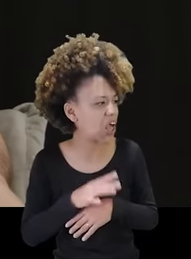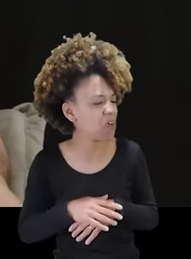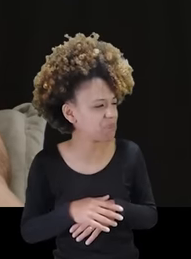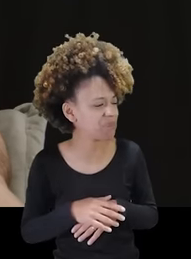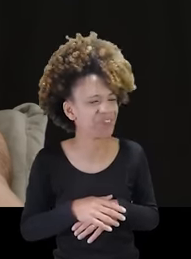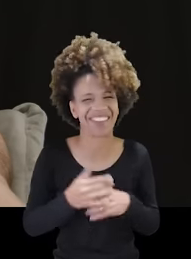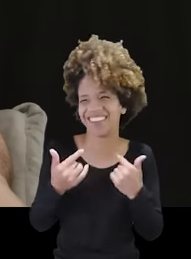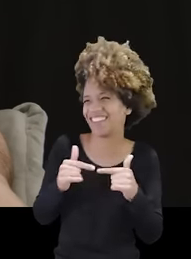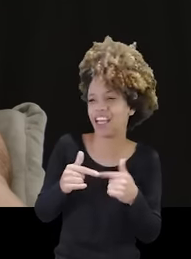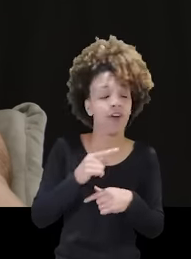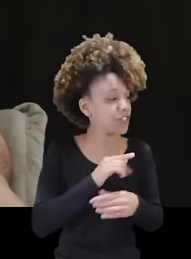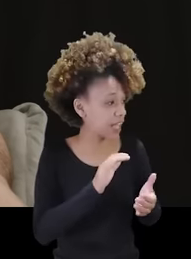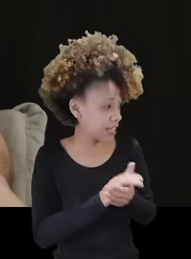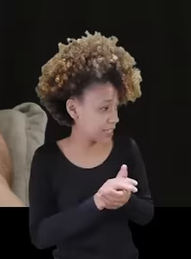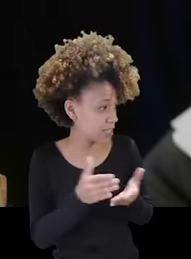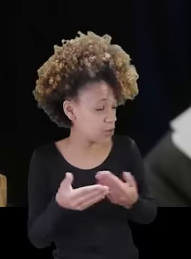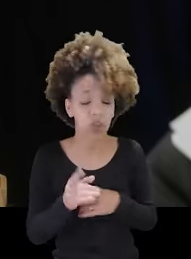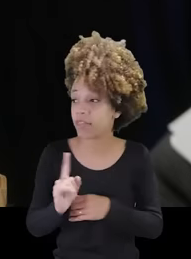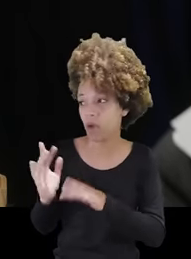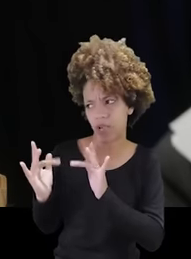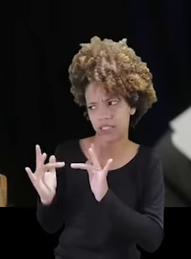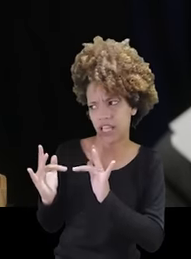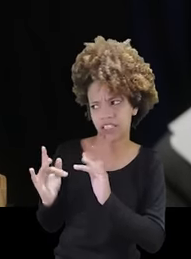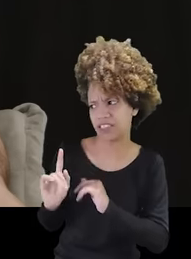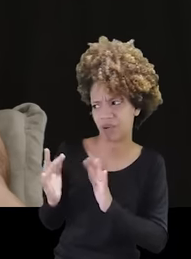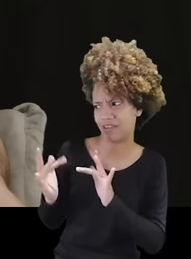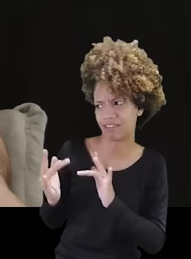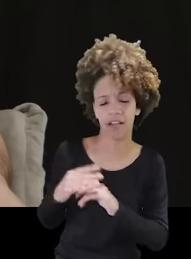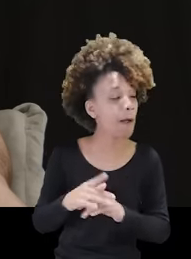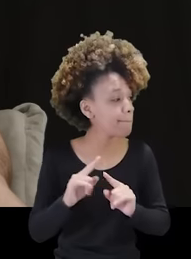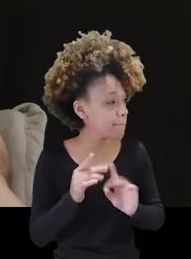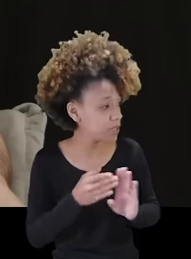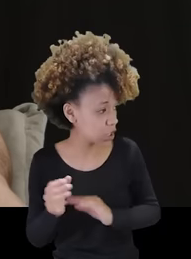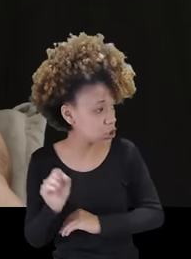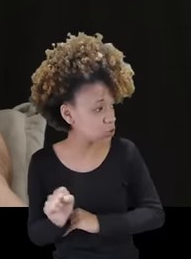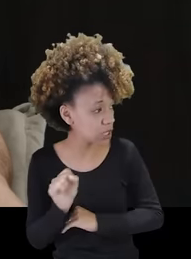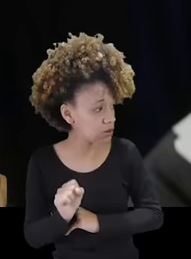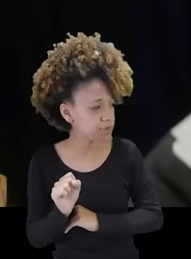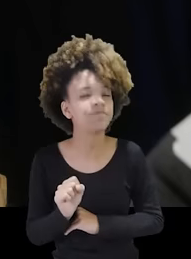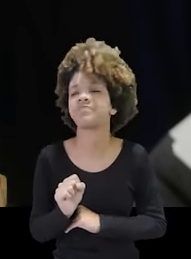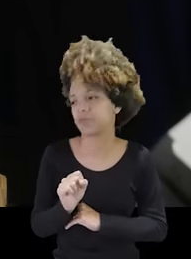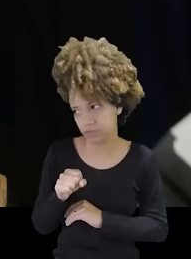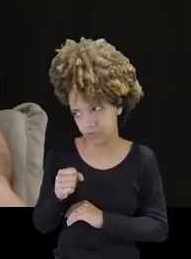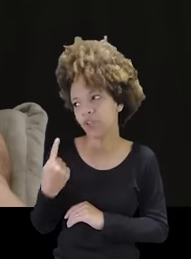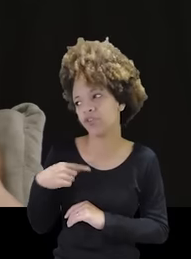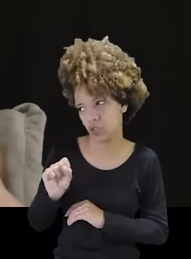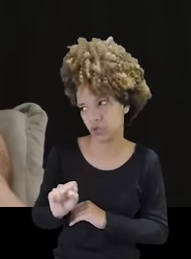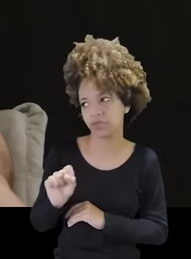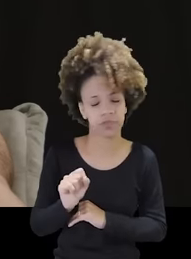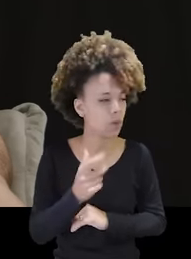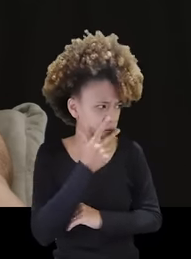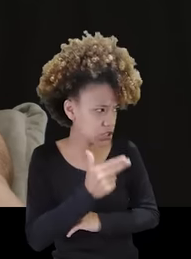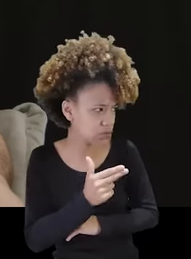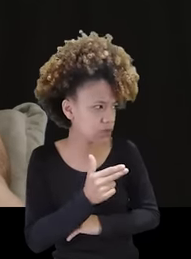legal você você é casada hoje namora meu Deus mas na época você foi solteira foi eu